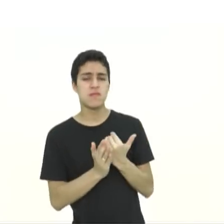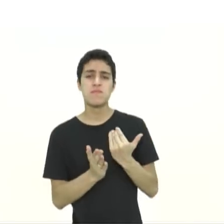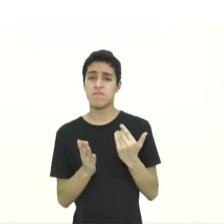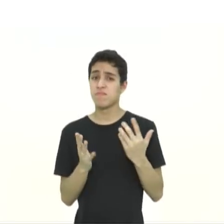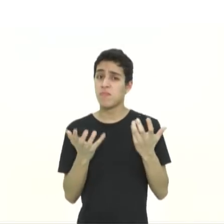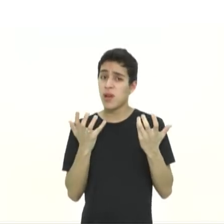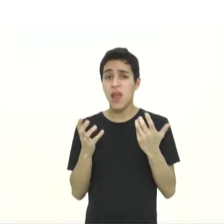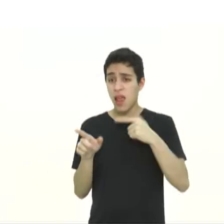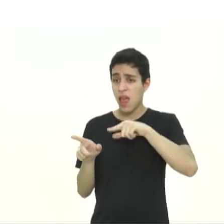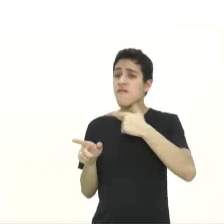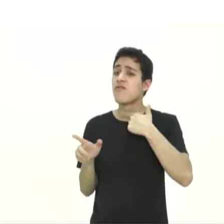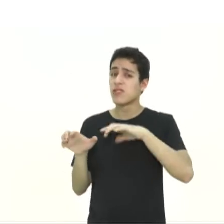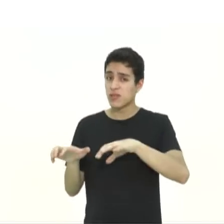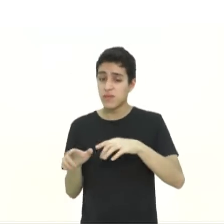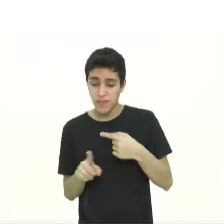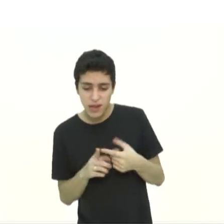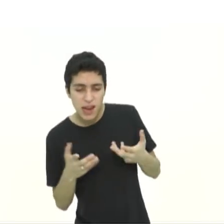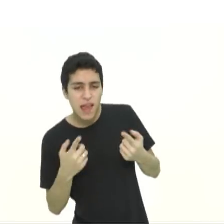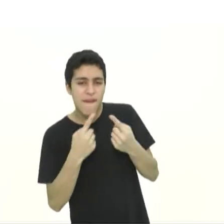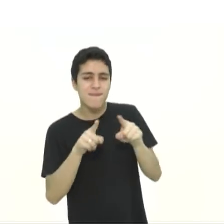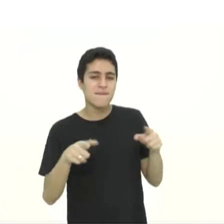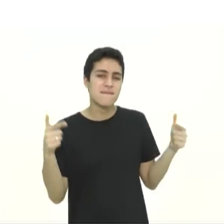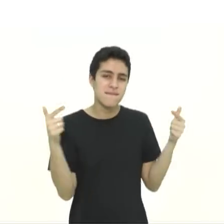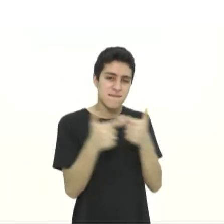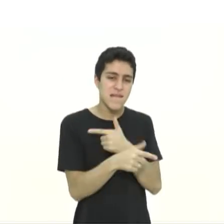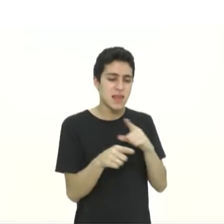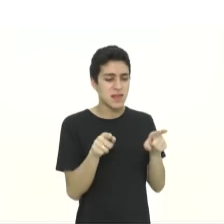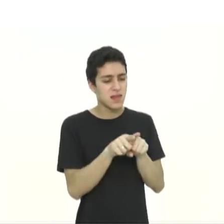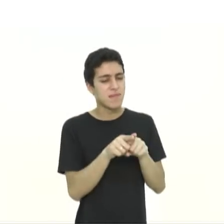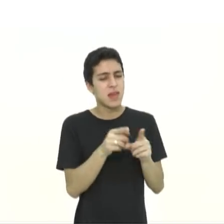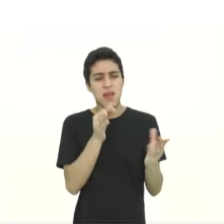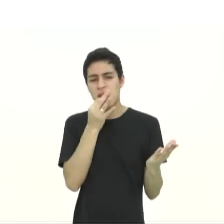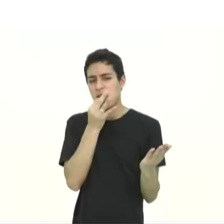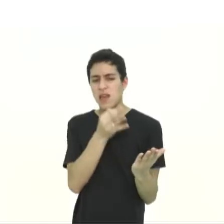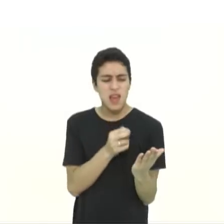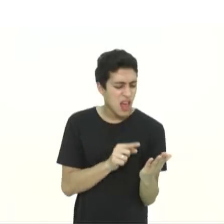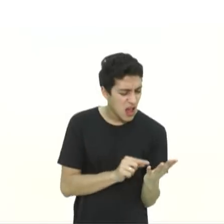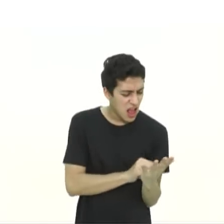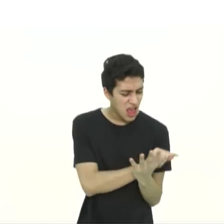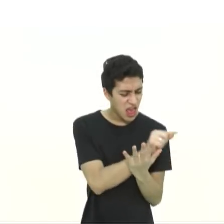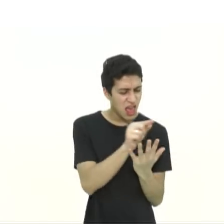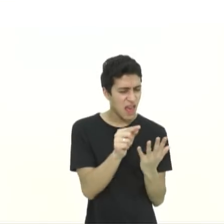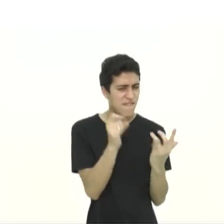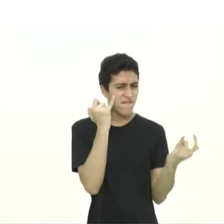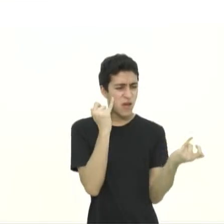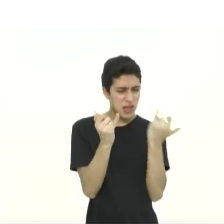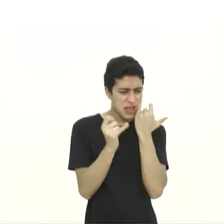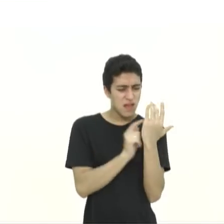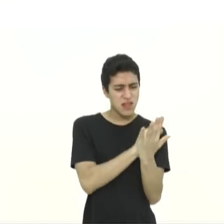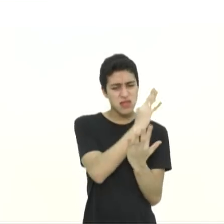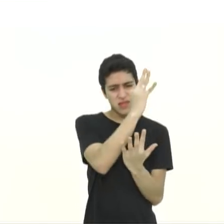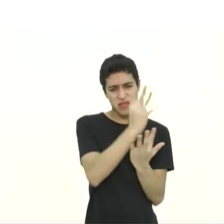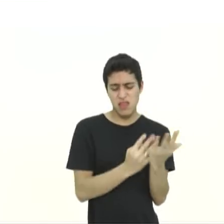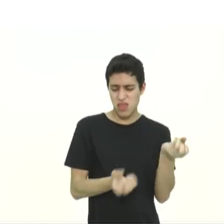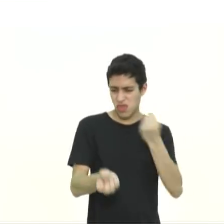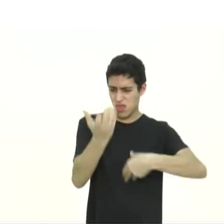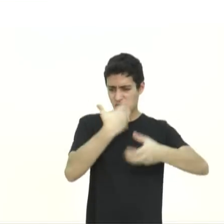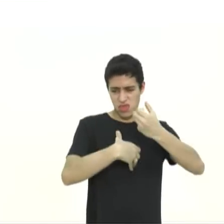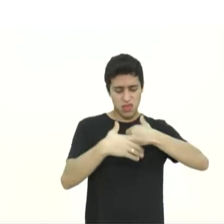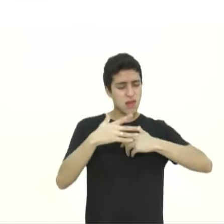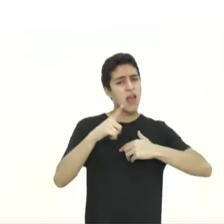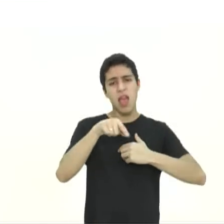de gerar humor e a crítica ao excesso dos textos ou informações a que estamos expostos hoje em